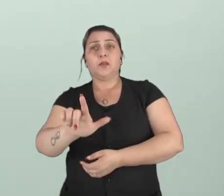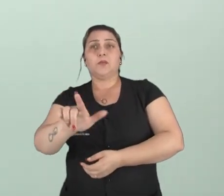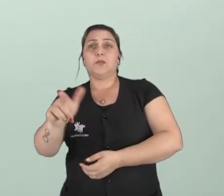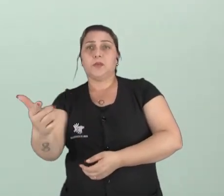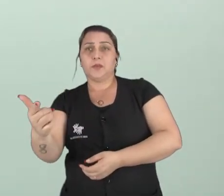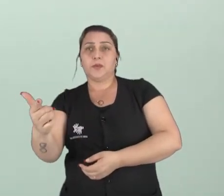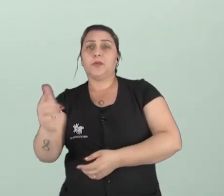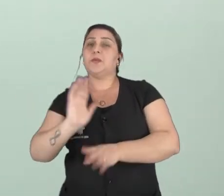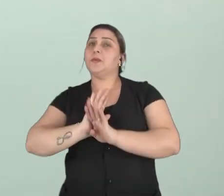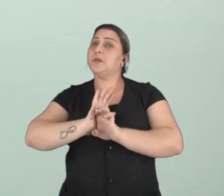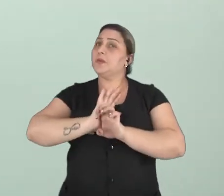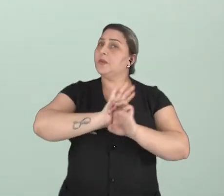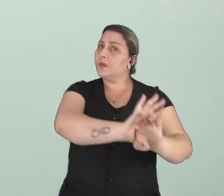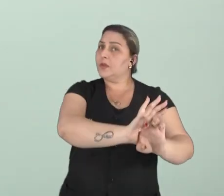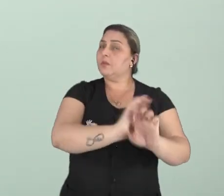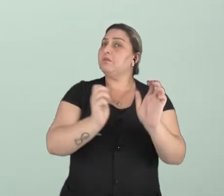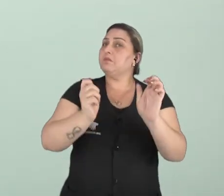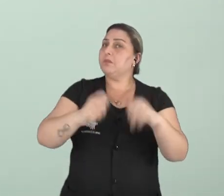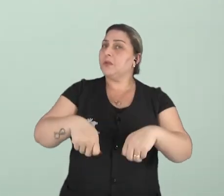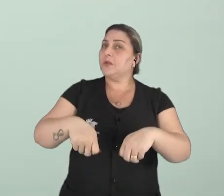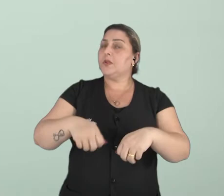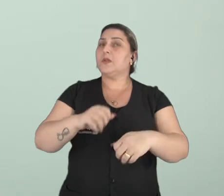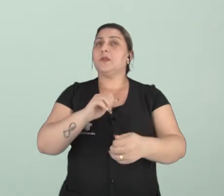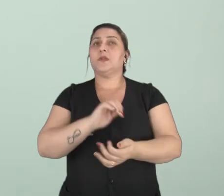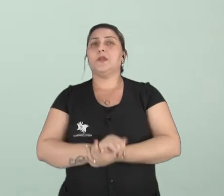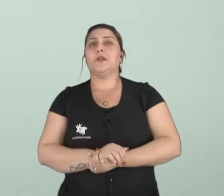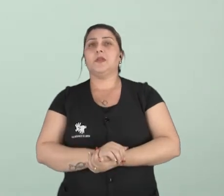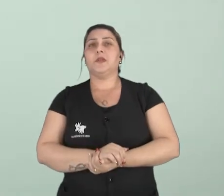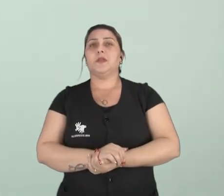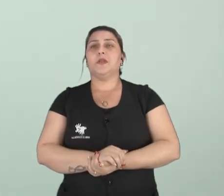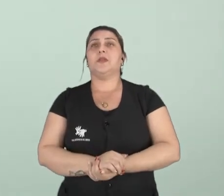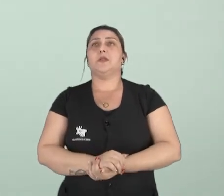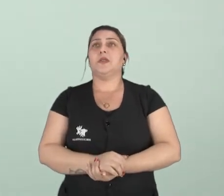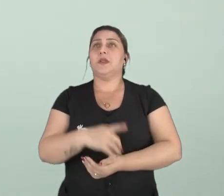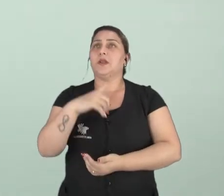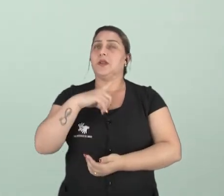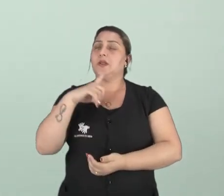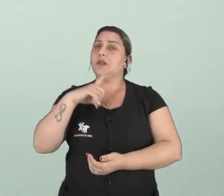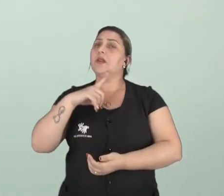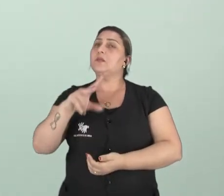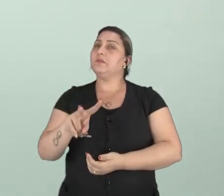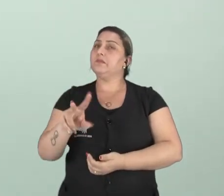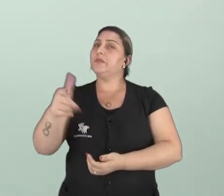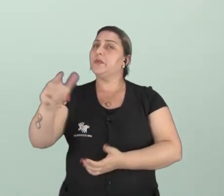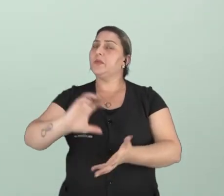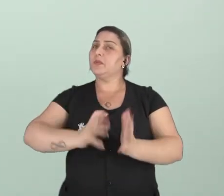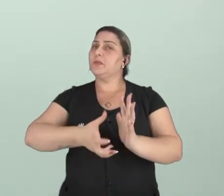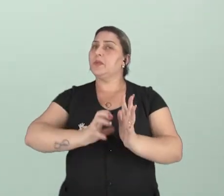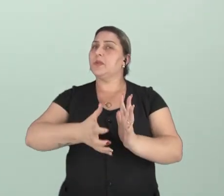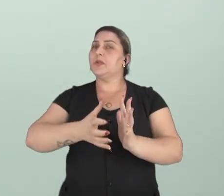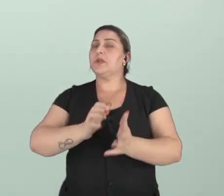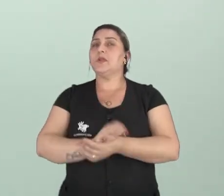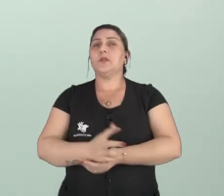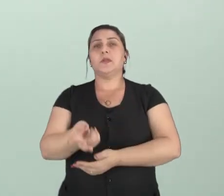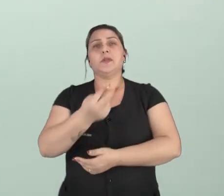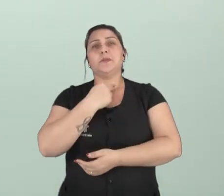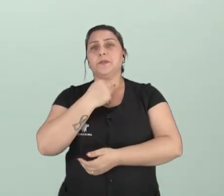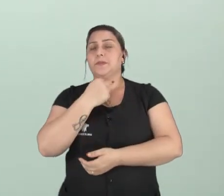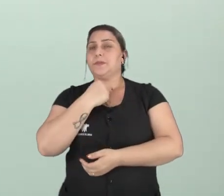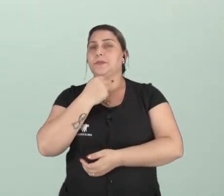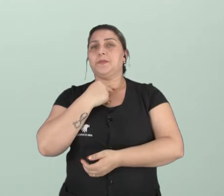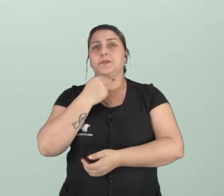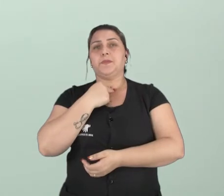oposição. Só que era uma oposição permitida. Era uma oposição para dizer assim, ó, a gente tem uma oposição, mas era uma oposição que não